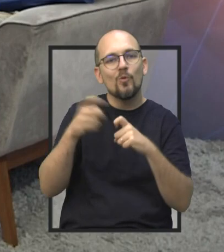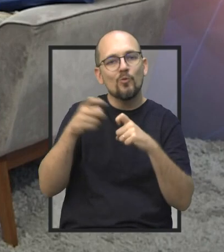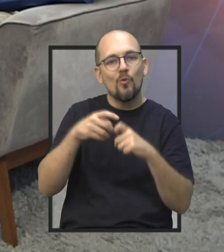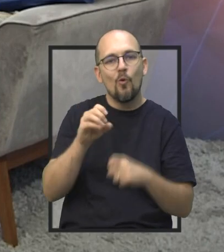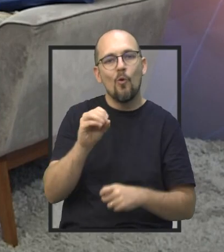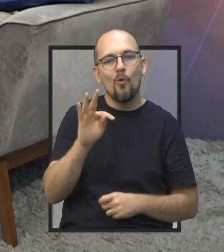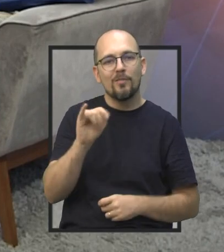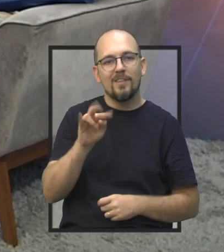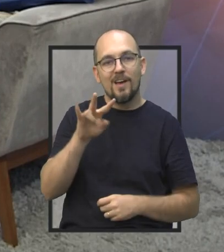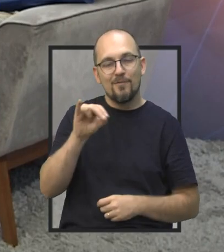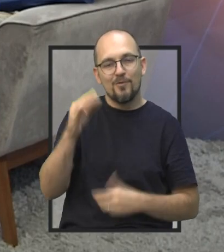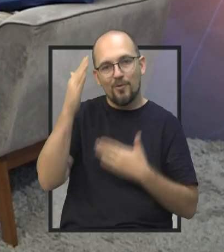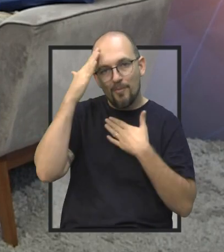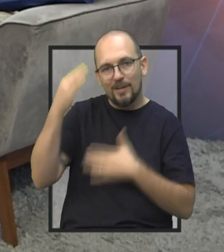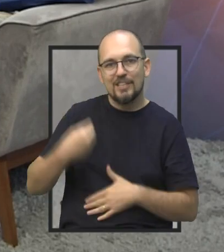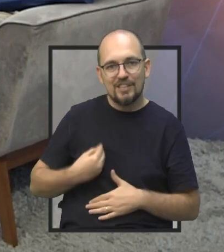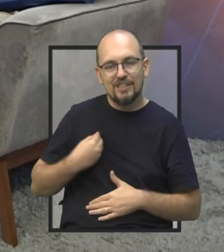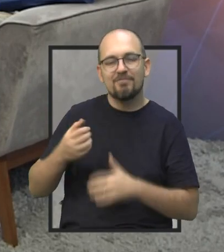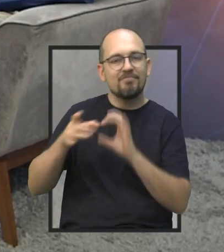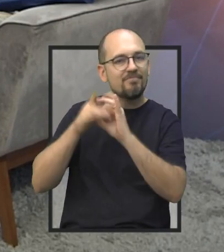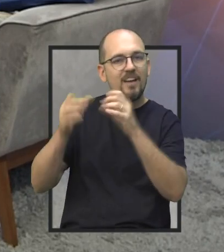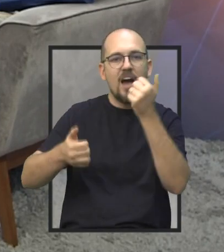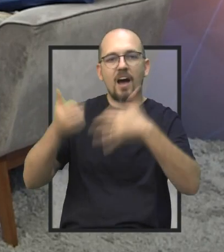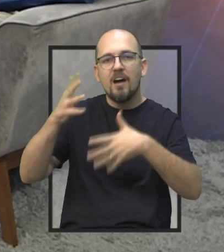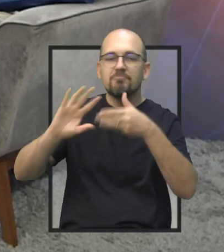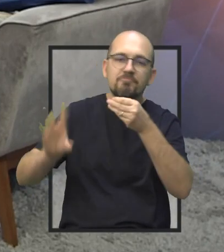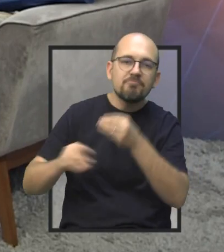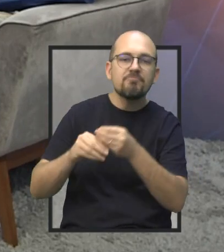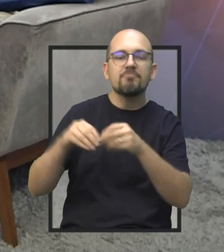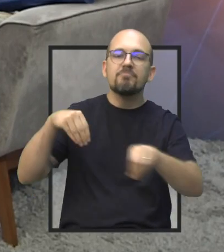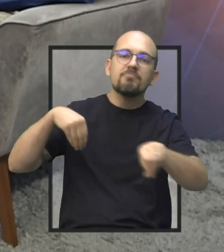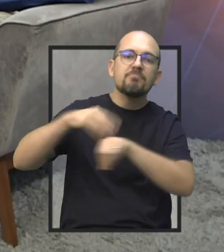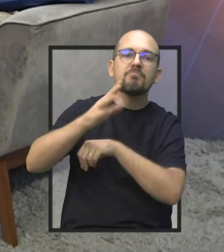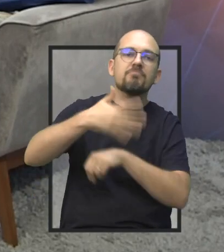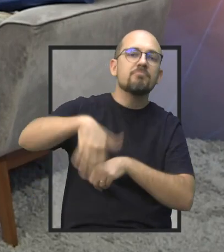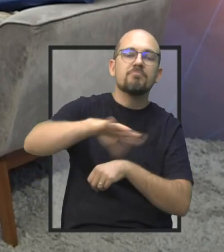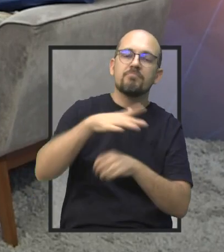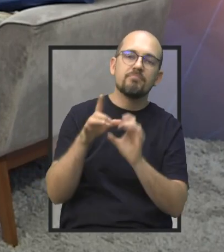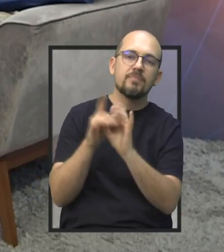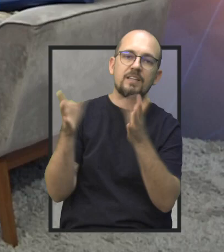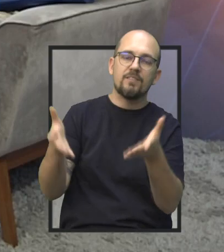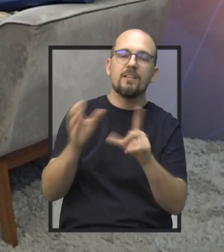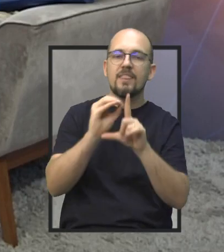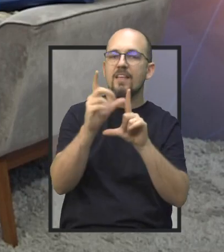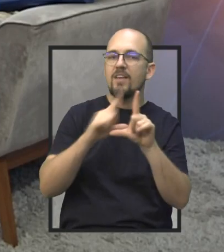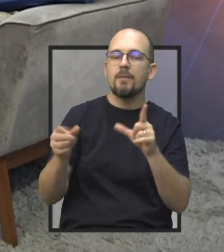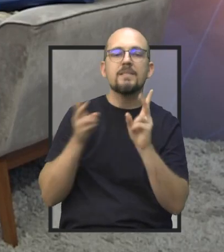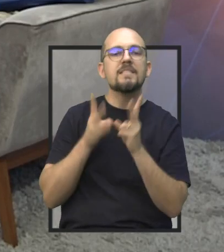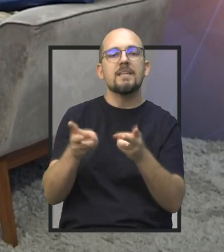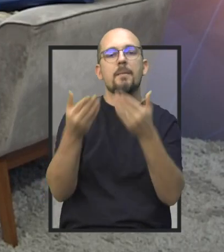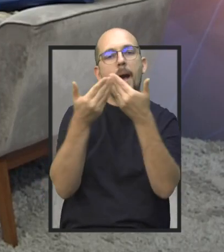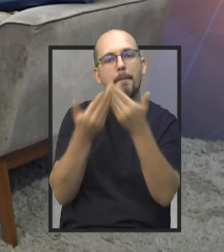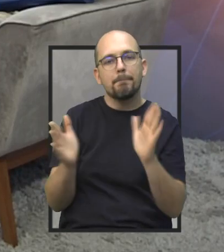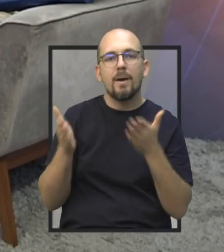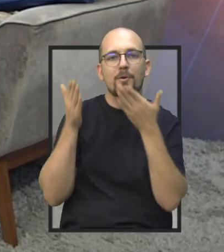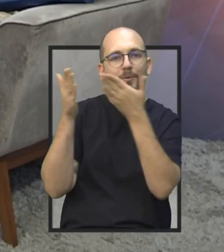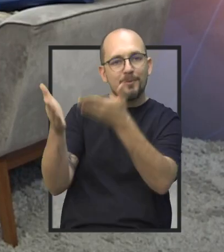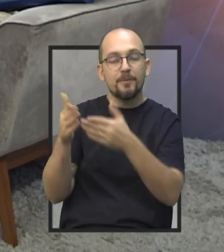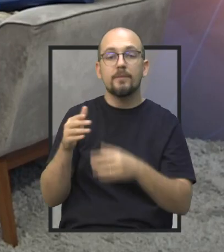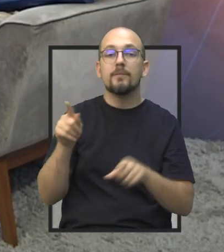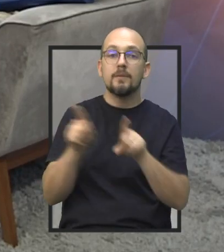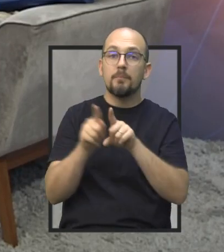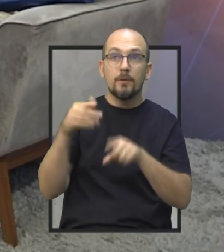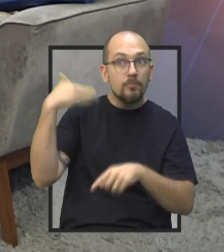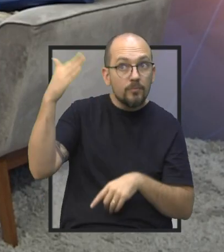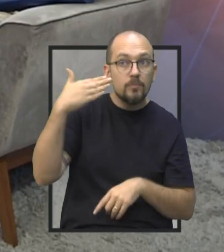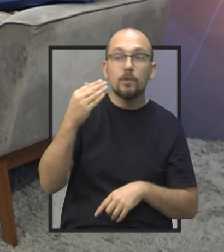presença. Fique à vontade para fazer mais considerações, mais alguma dica. O espaço da TV Câmara está sempre aberto e quando